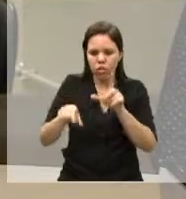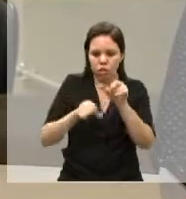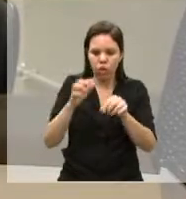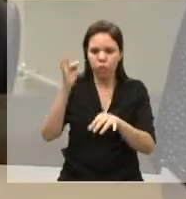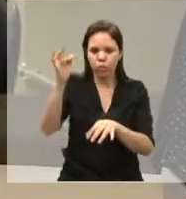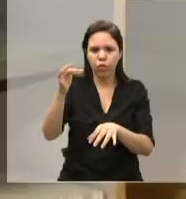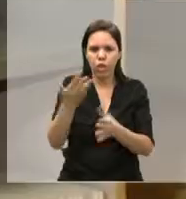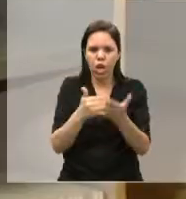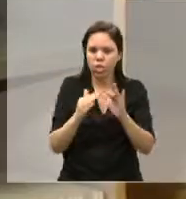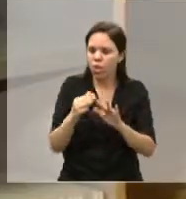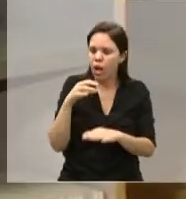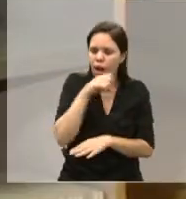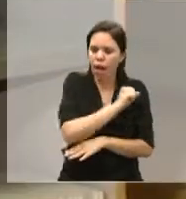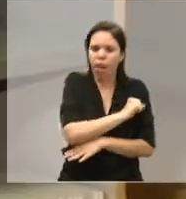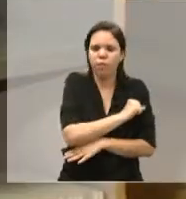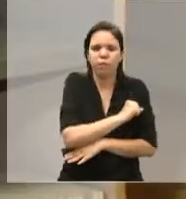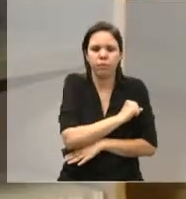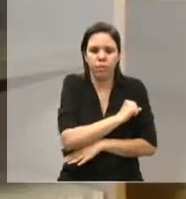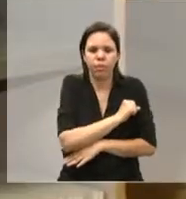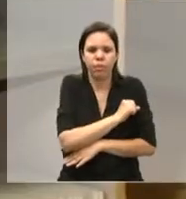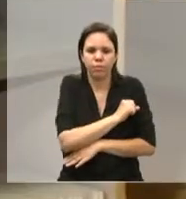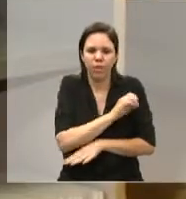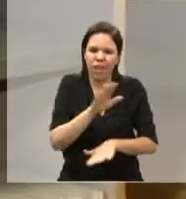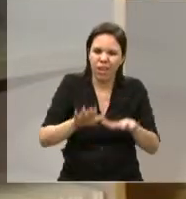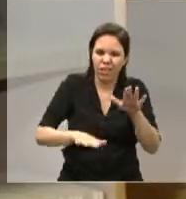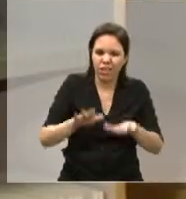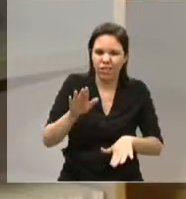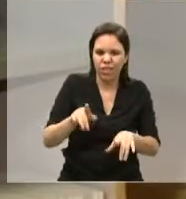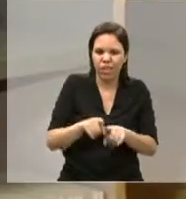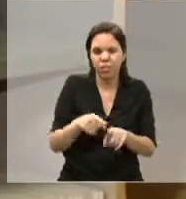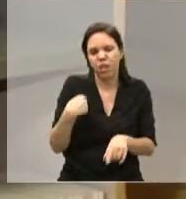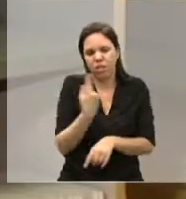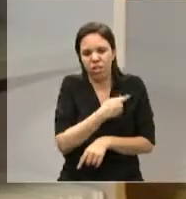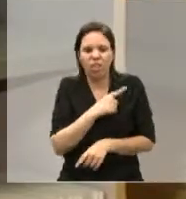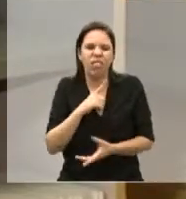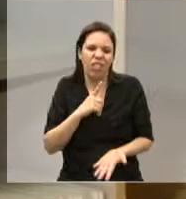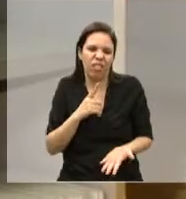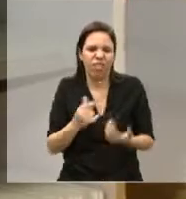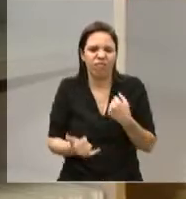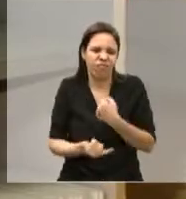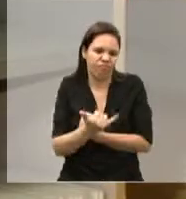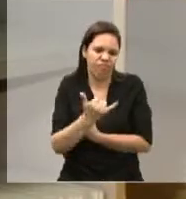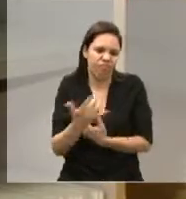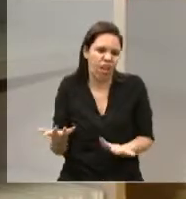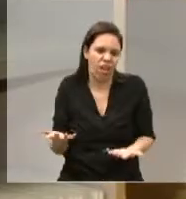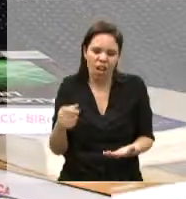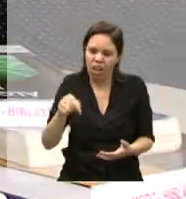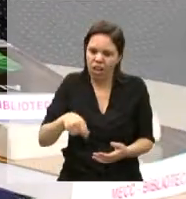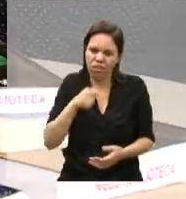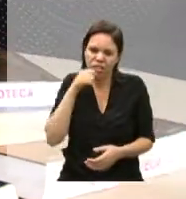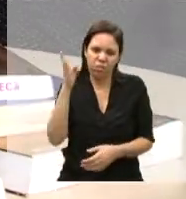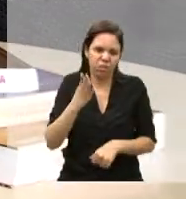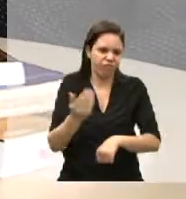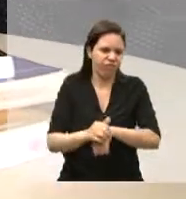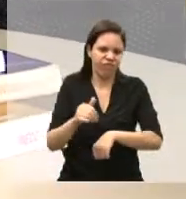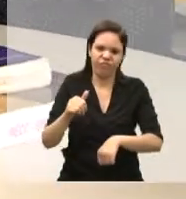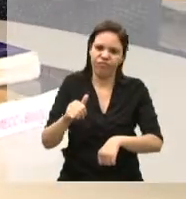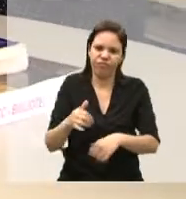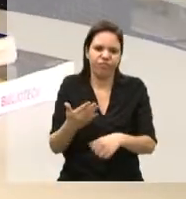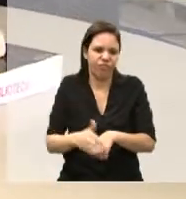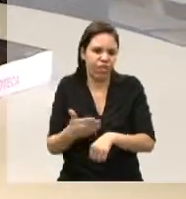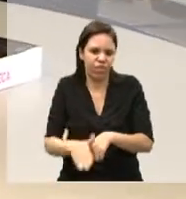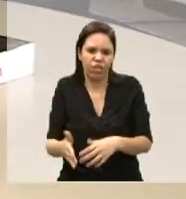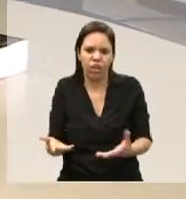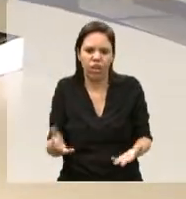escola passa muito rápido. Mas isso ainda é uma falha que a gente tem, né, Nancy? Isso ainda não é muito praticado aqui, né? É, eu acho que não é.